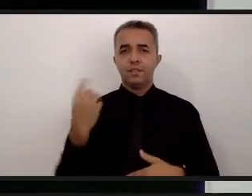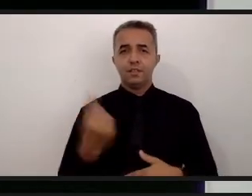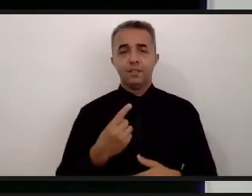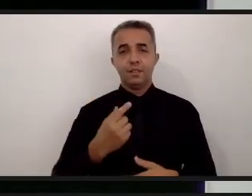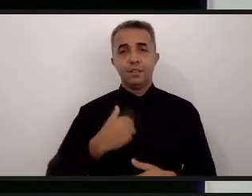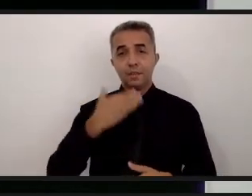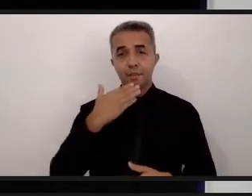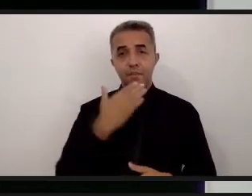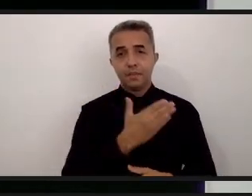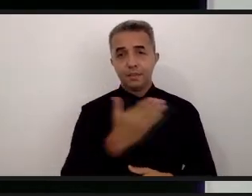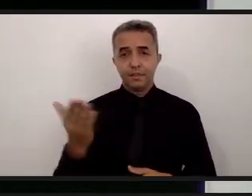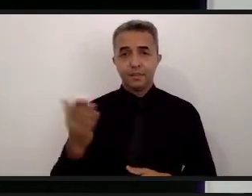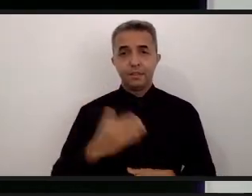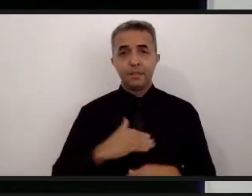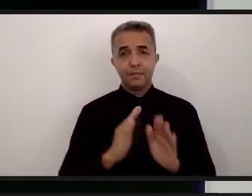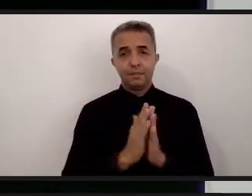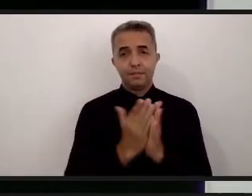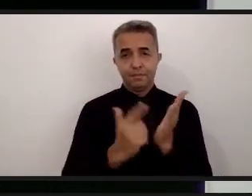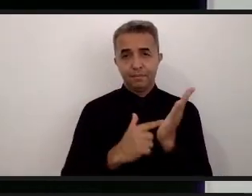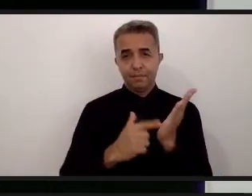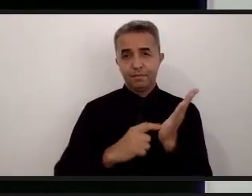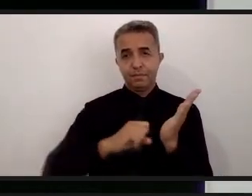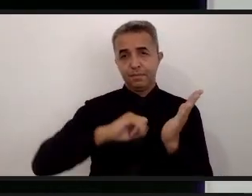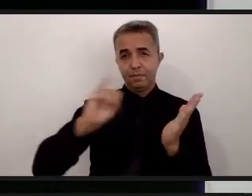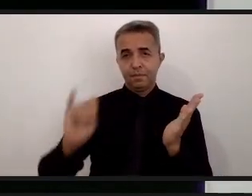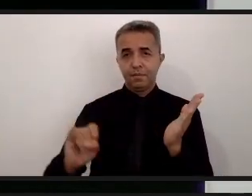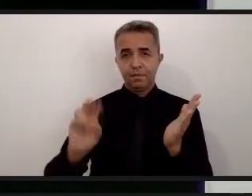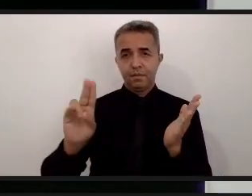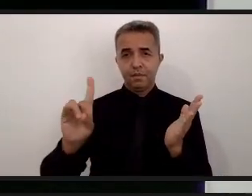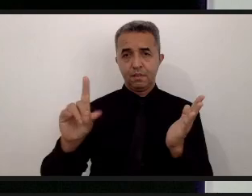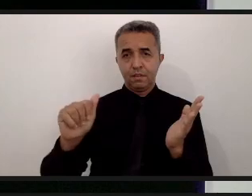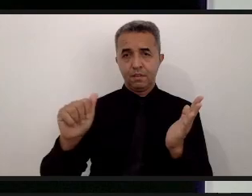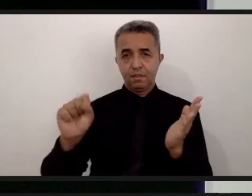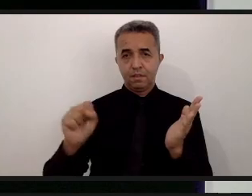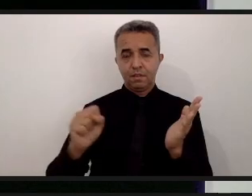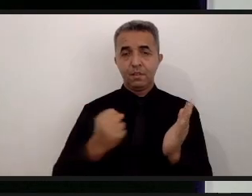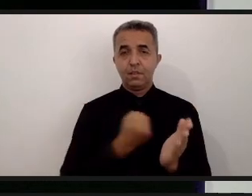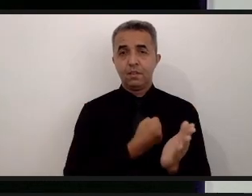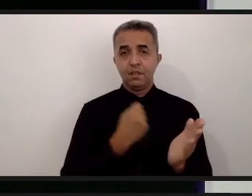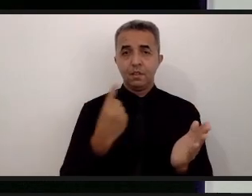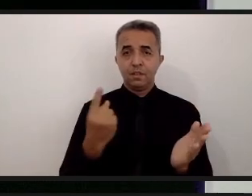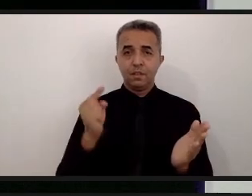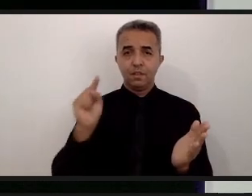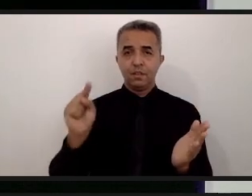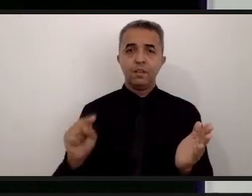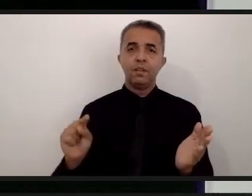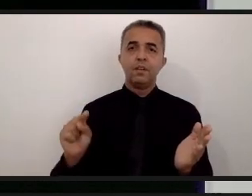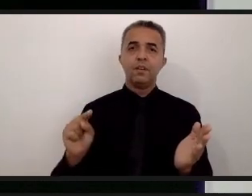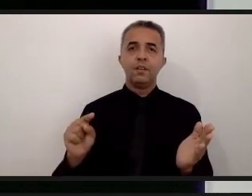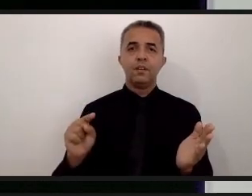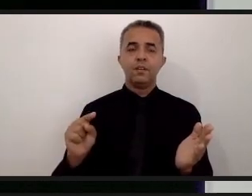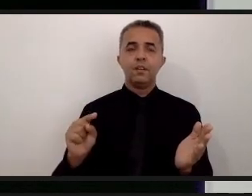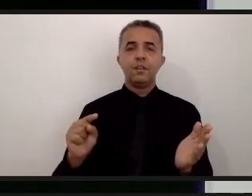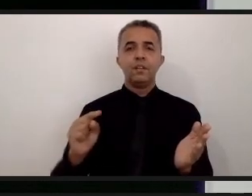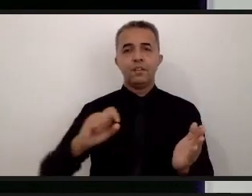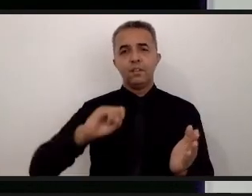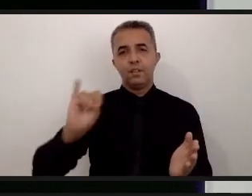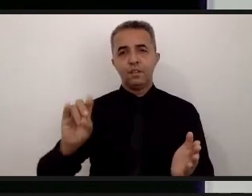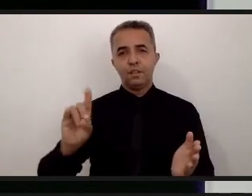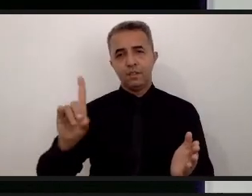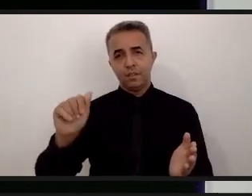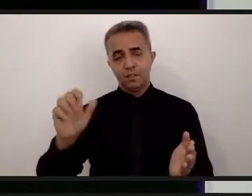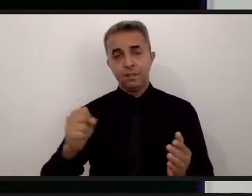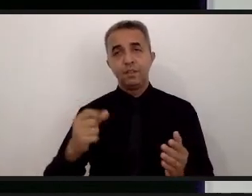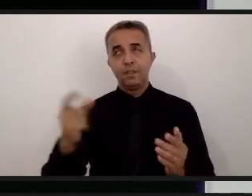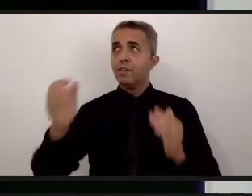palavra de Deus lá em Judas. Né? E no Judas 1, capítulo 1, ele fala assim: Judas, servo de Jesus Cristo, irmão de Tiago,